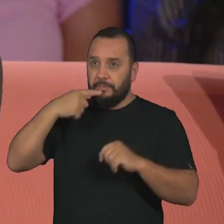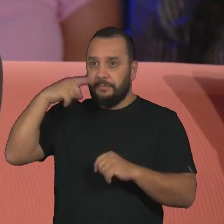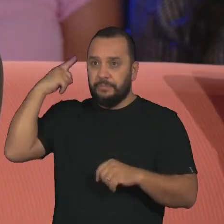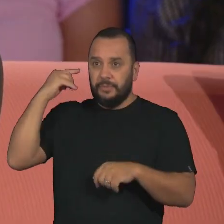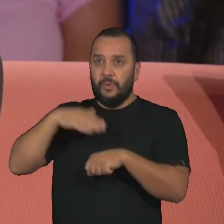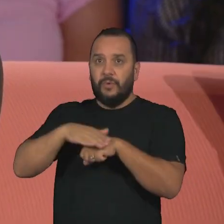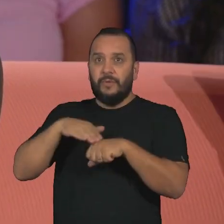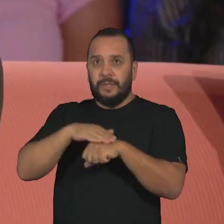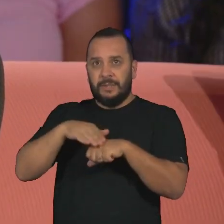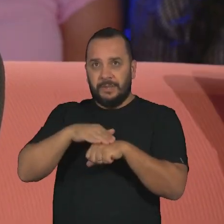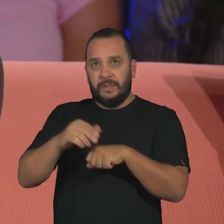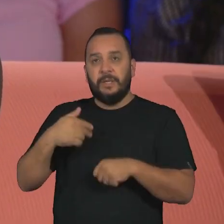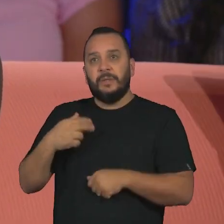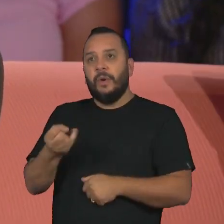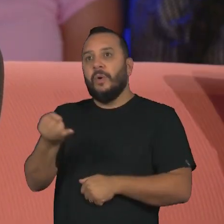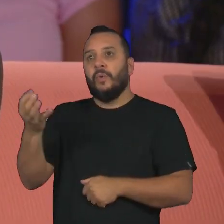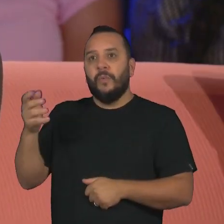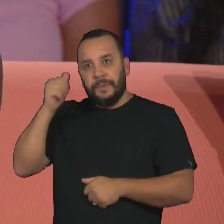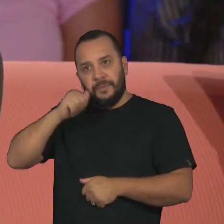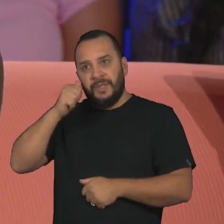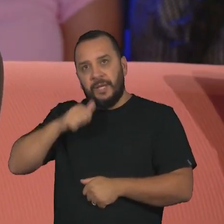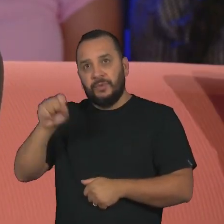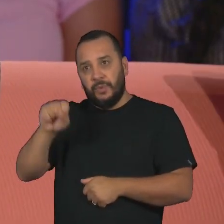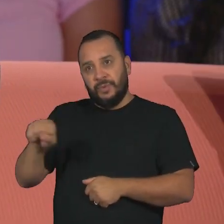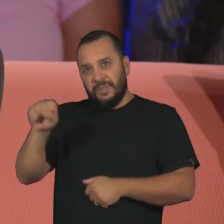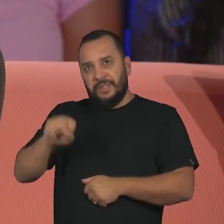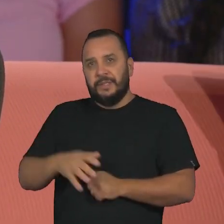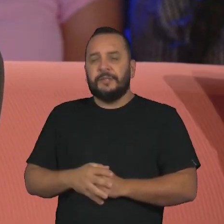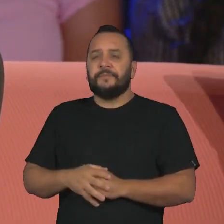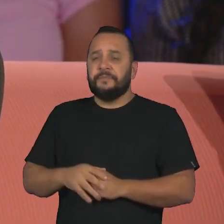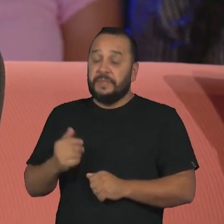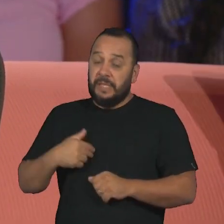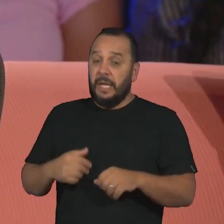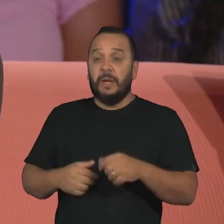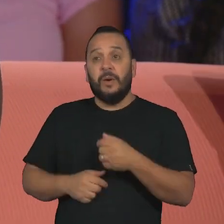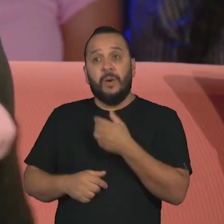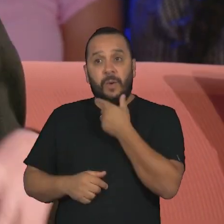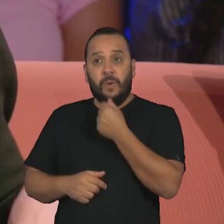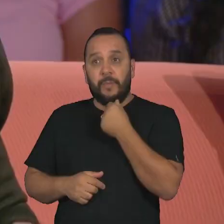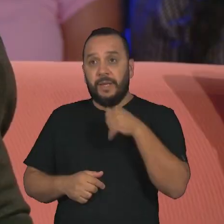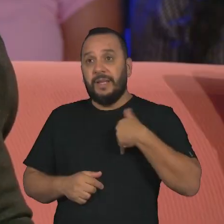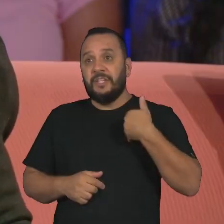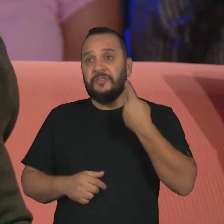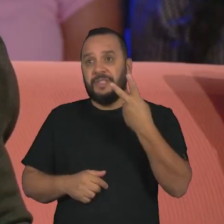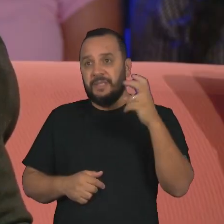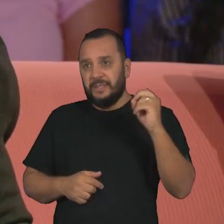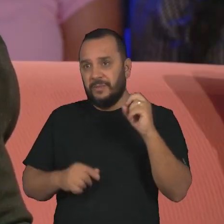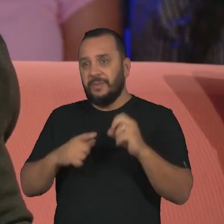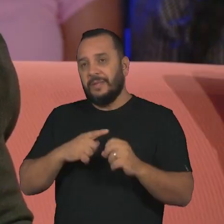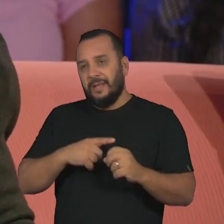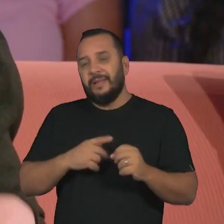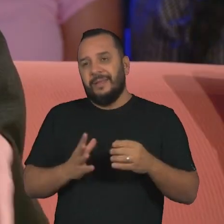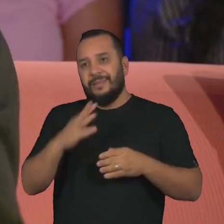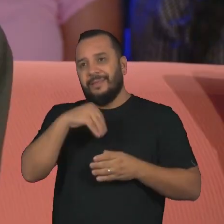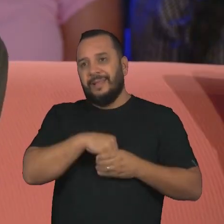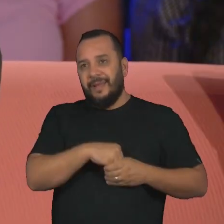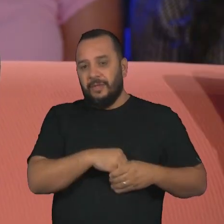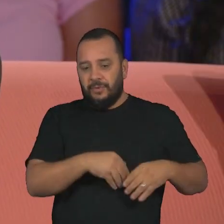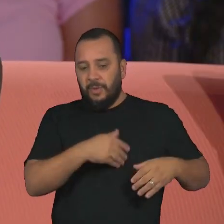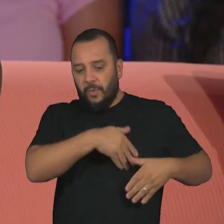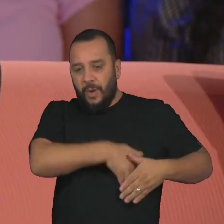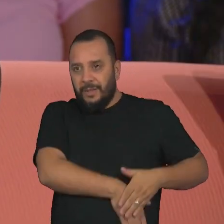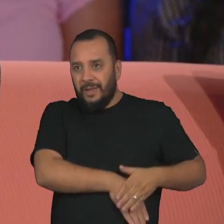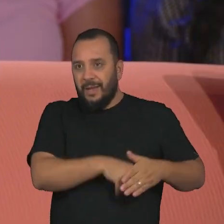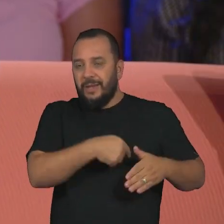com algumas mulheres solteiras. Elas falam para mim, olha, o garoto de 25 anos, ele anda com a camisinha no bolso. Um de